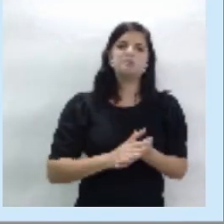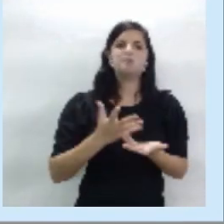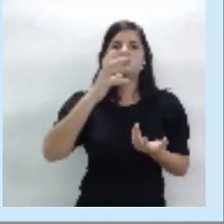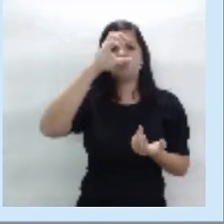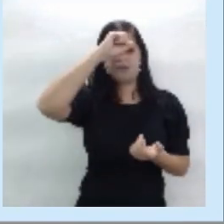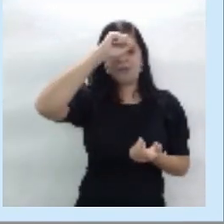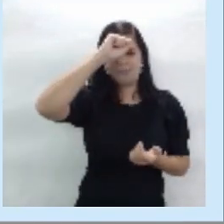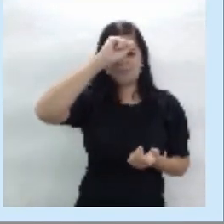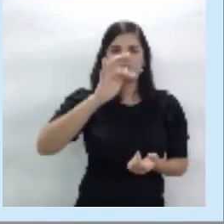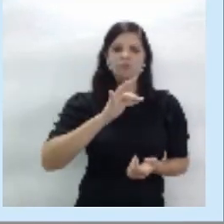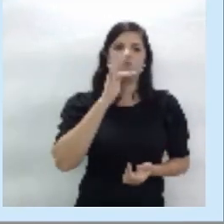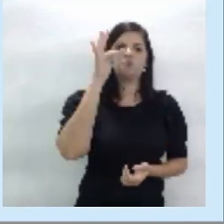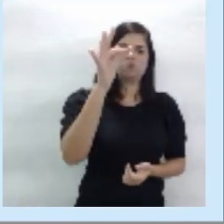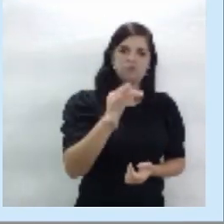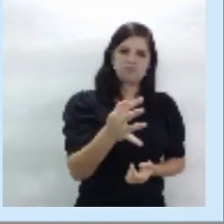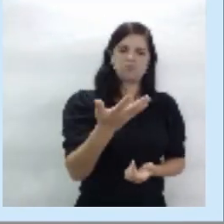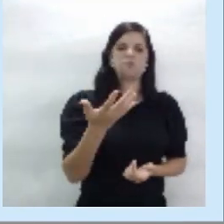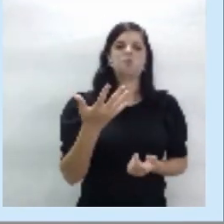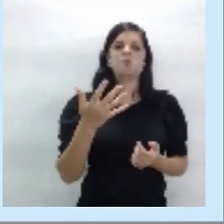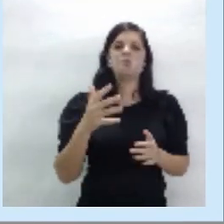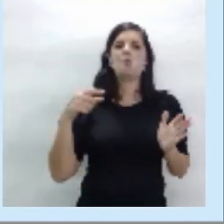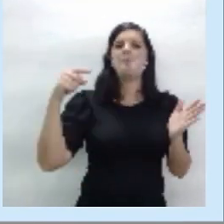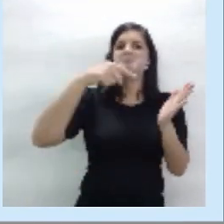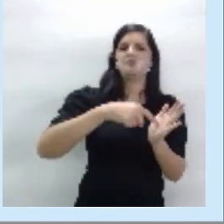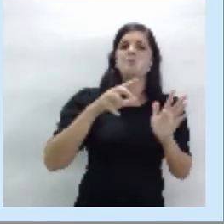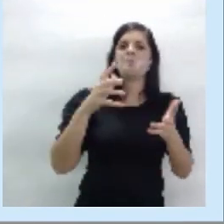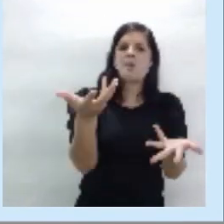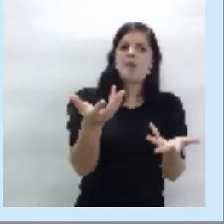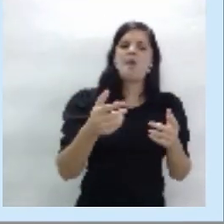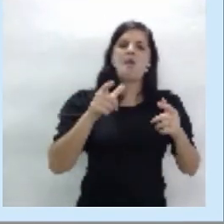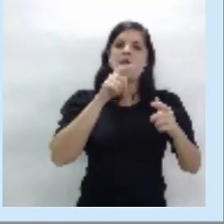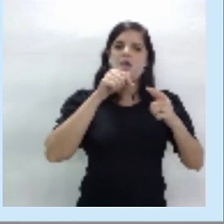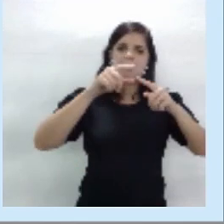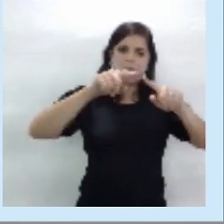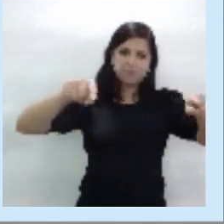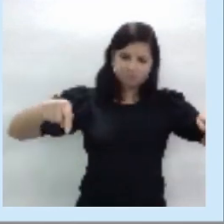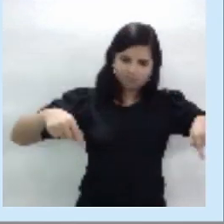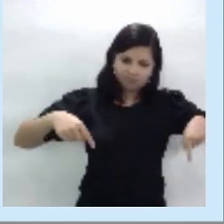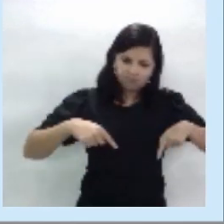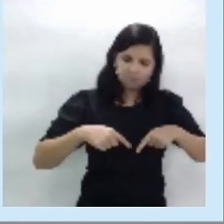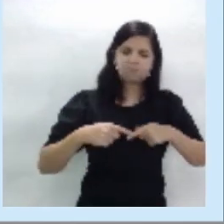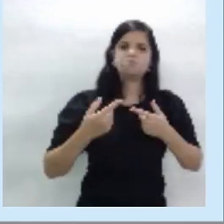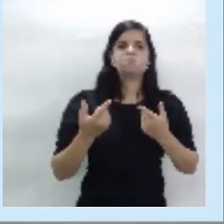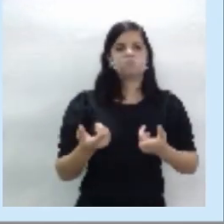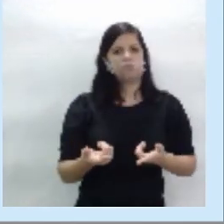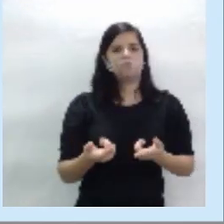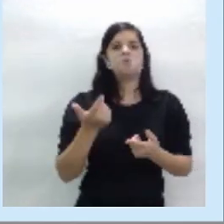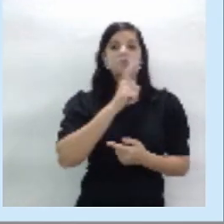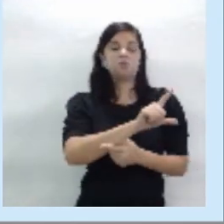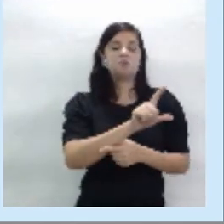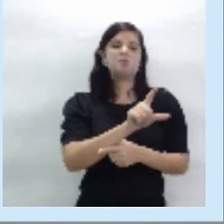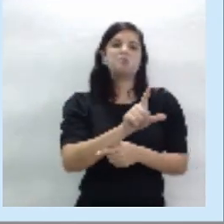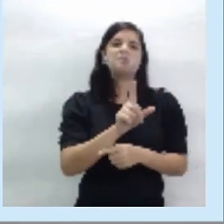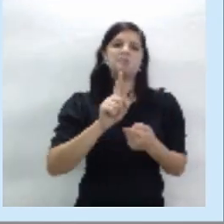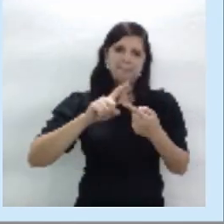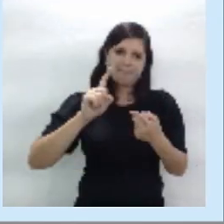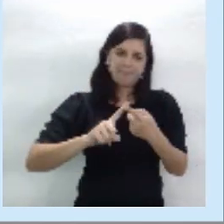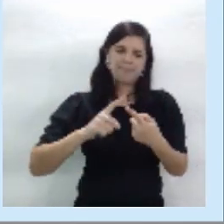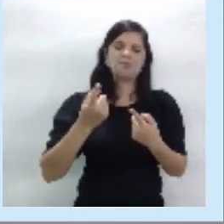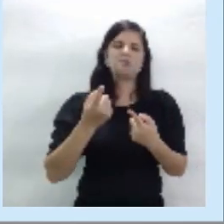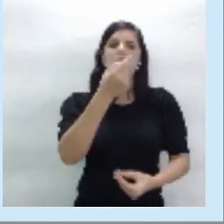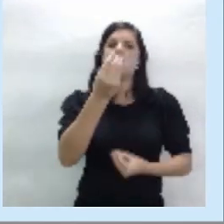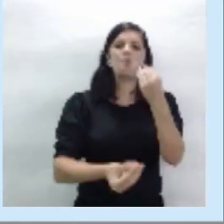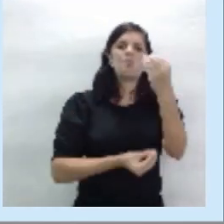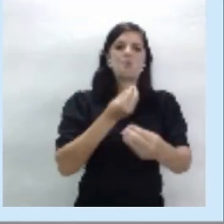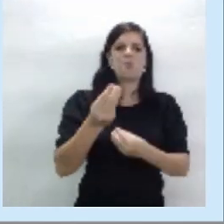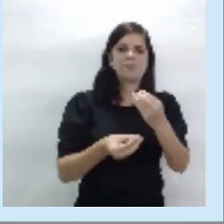vão aprender futuramente. Qual a finalidade de uma barragem, qual a importância de uma barragem. Mas eu quero dizer para vocês que essa também é mais uma